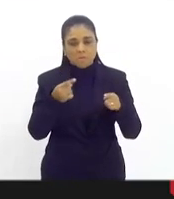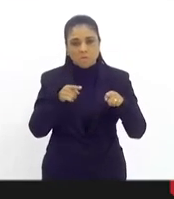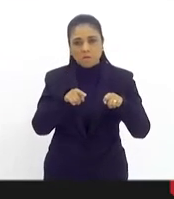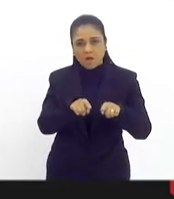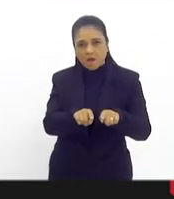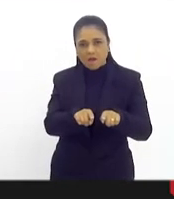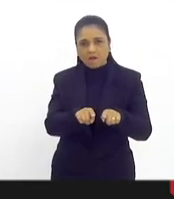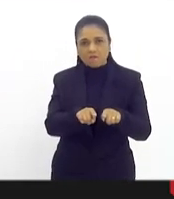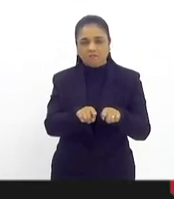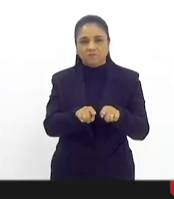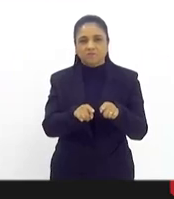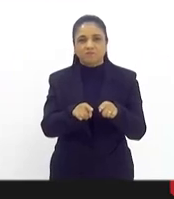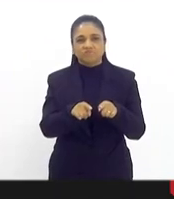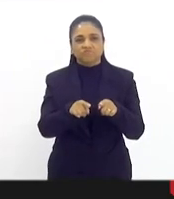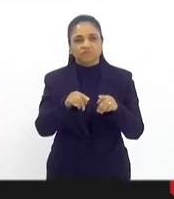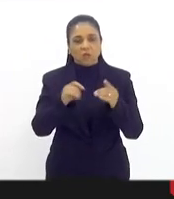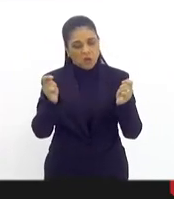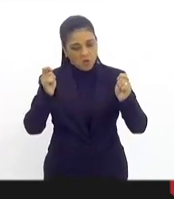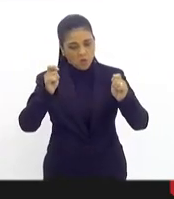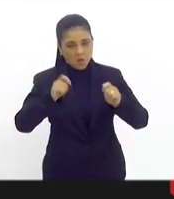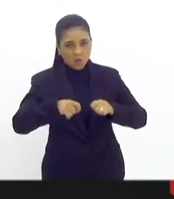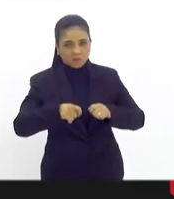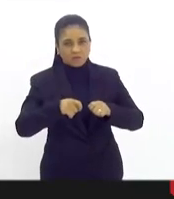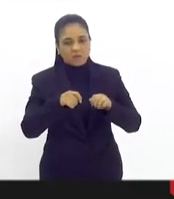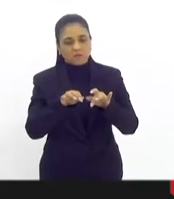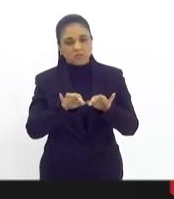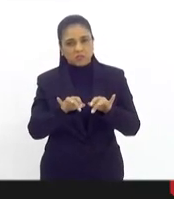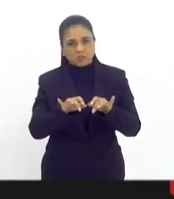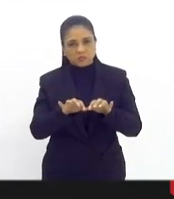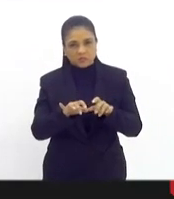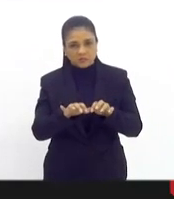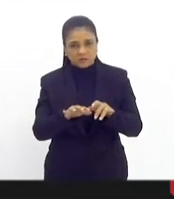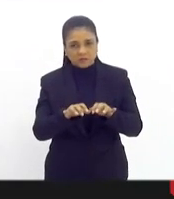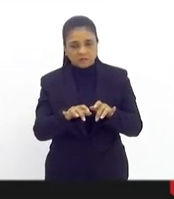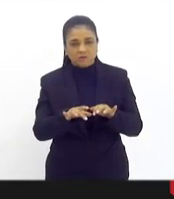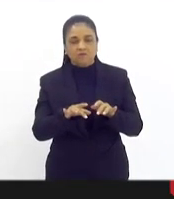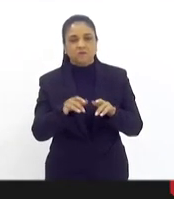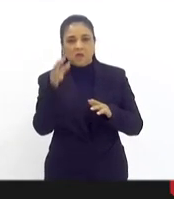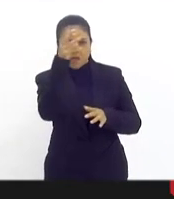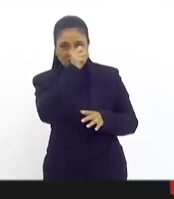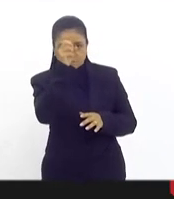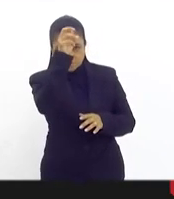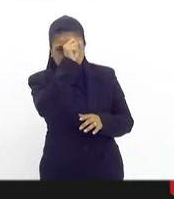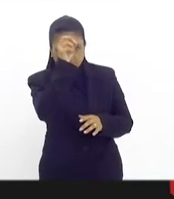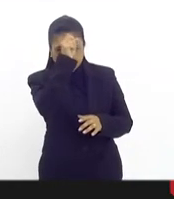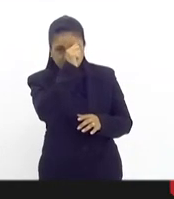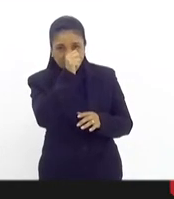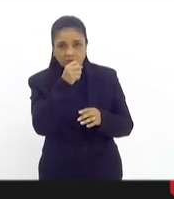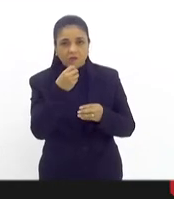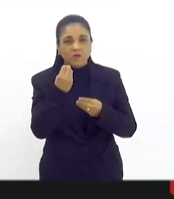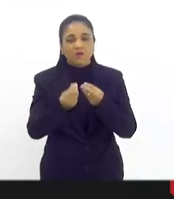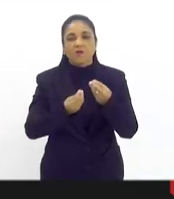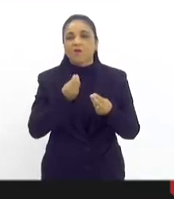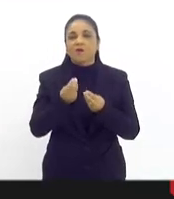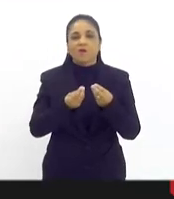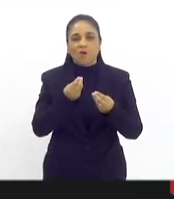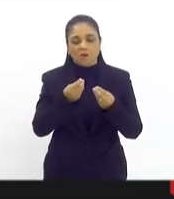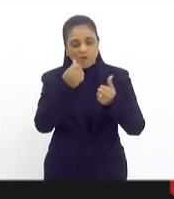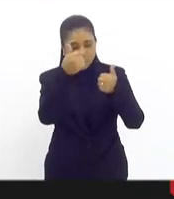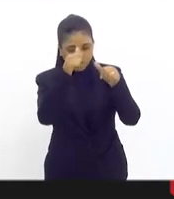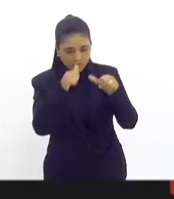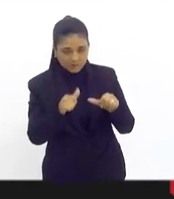são mais competentes na digitalização, podem como que aprender como parte de seu trabalho